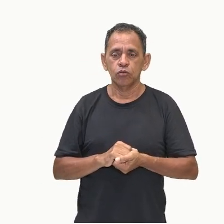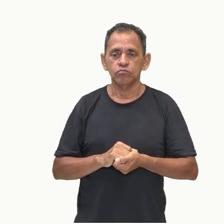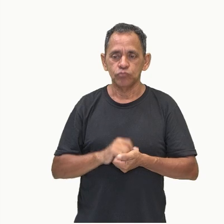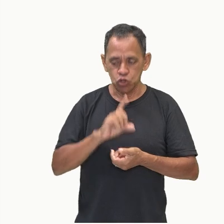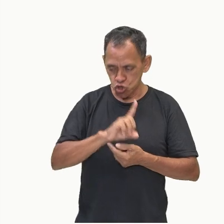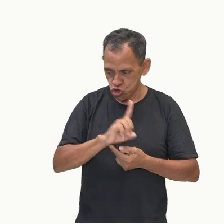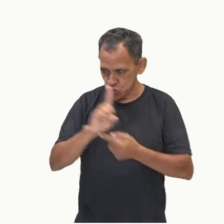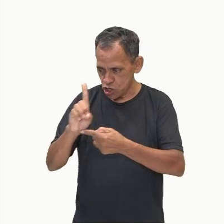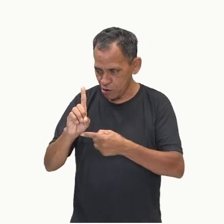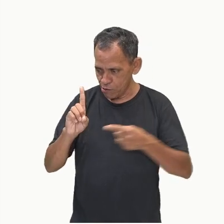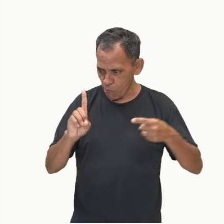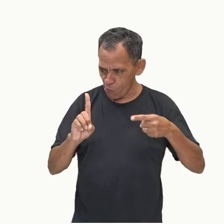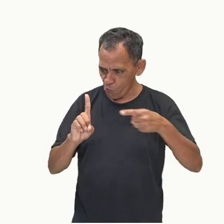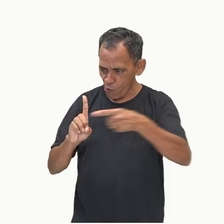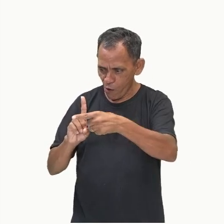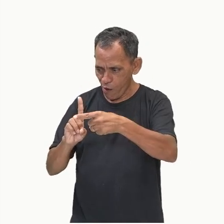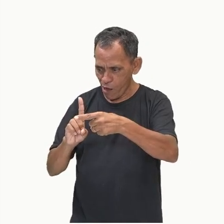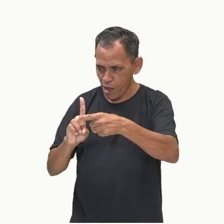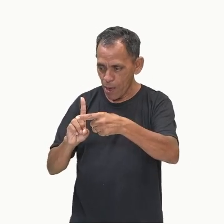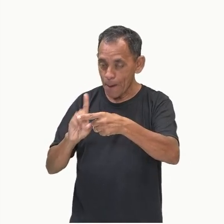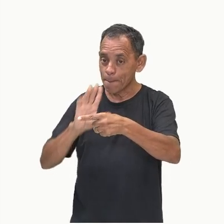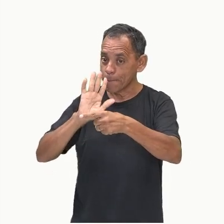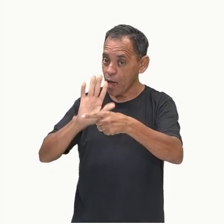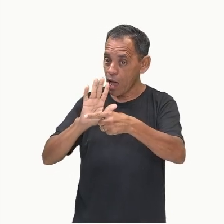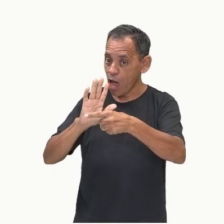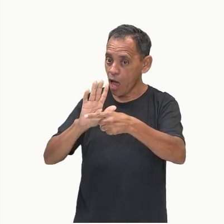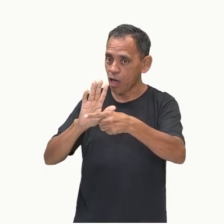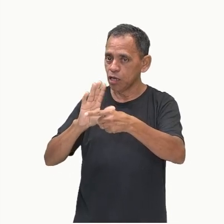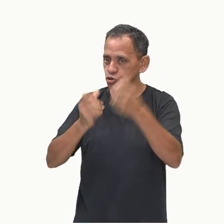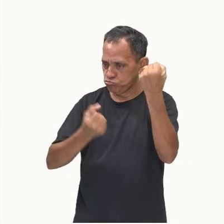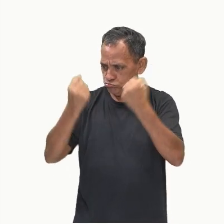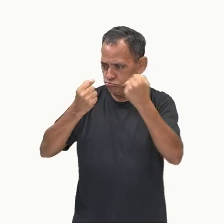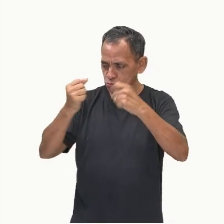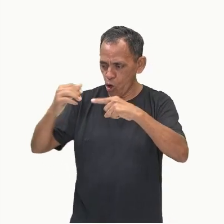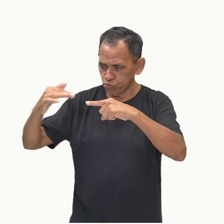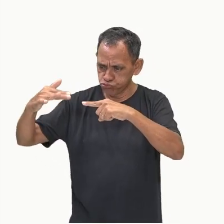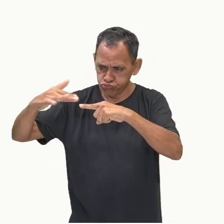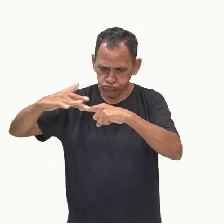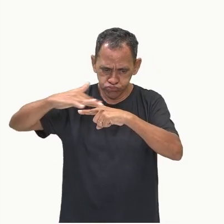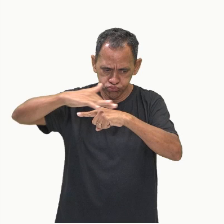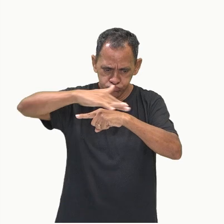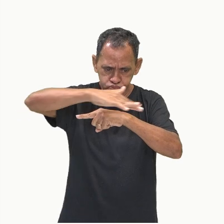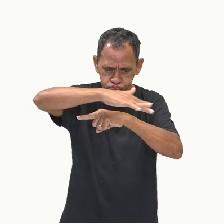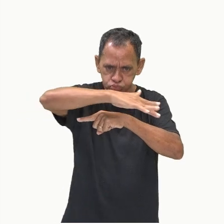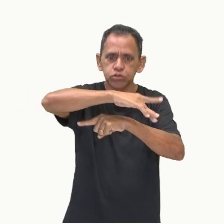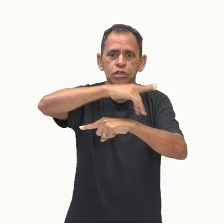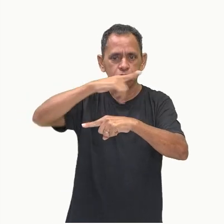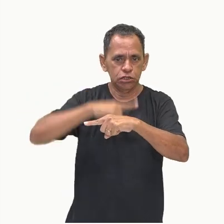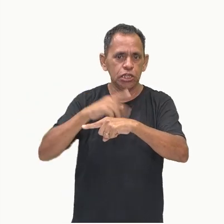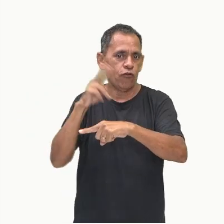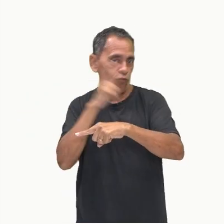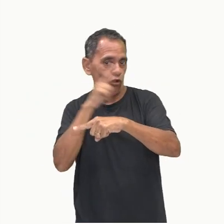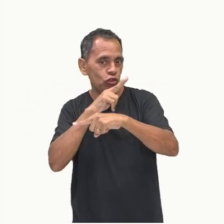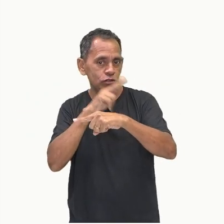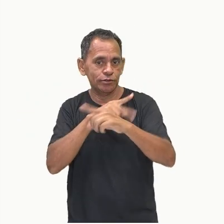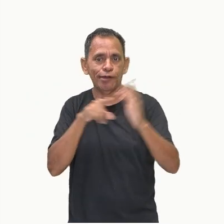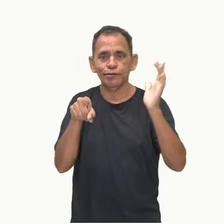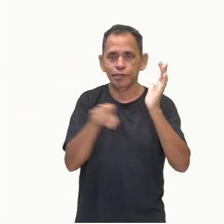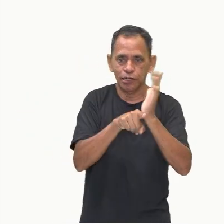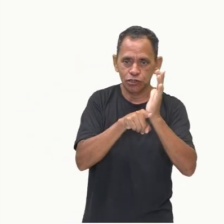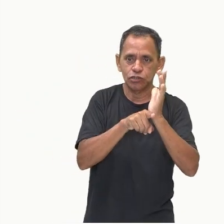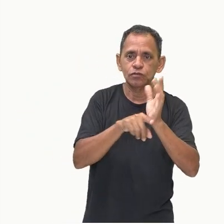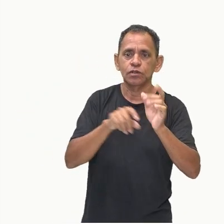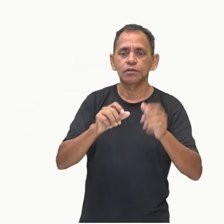movimentando para a esquerda então ele tem velocidade negativa e se ele tem velocidade negativa eu